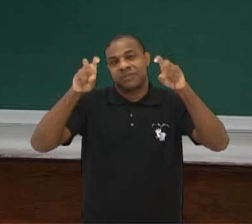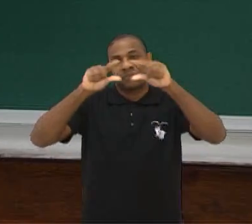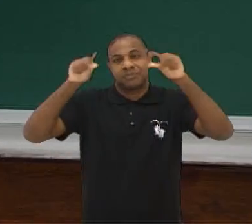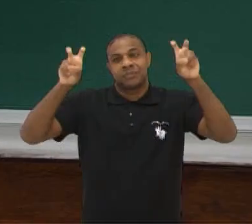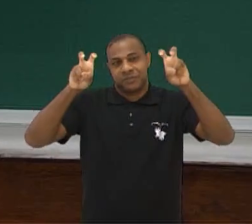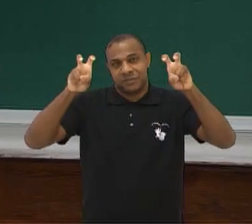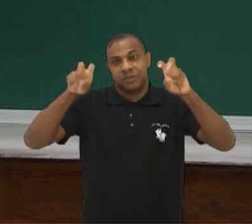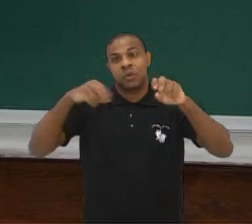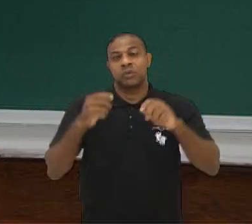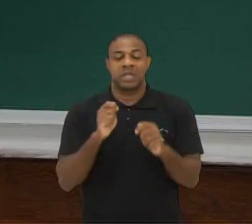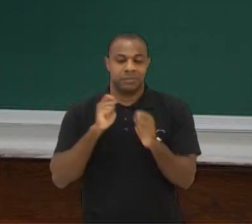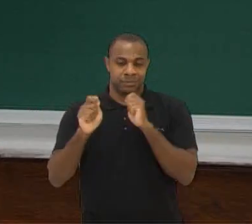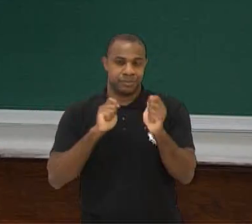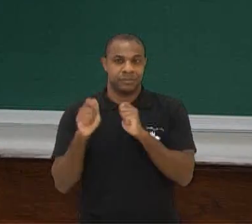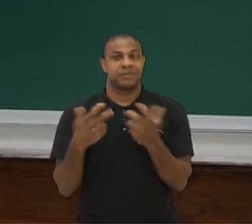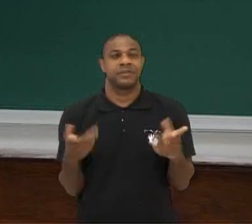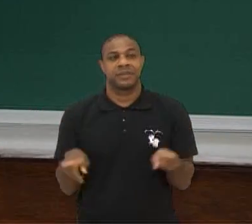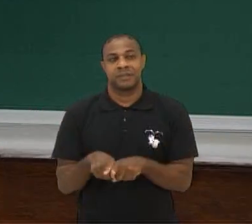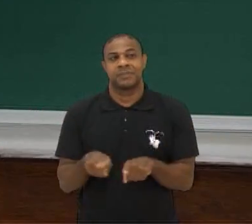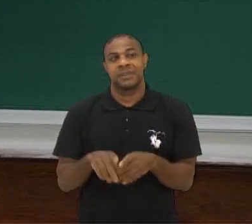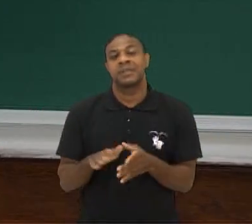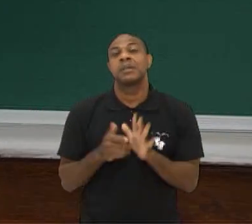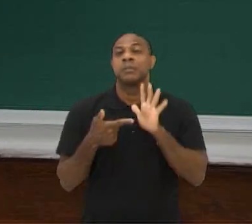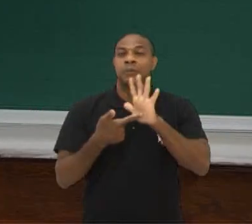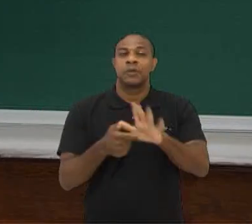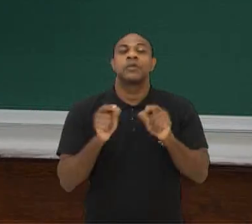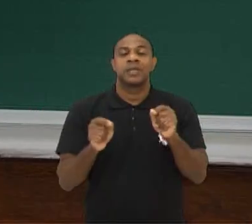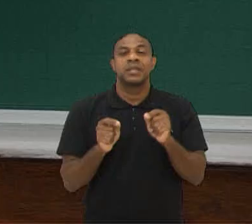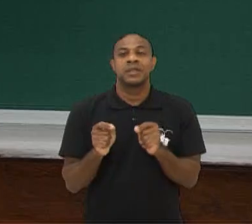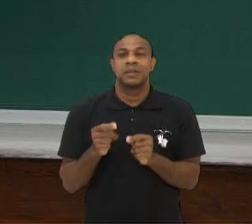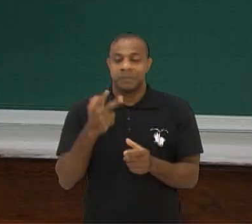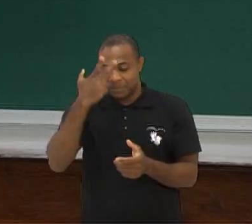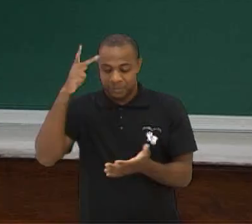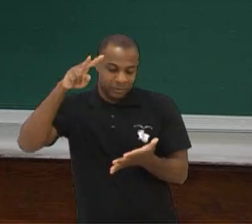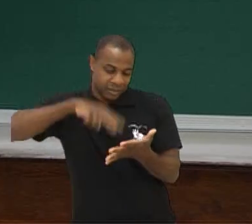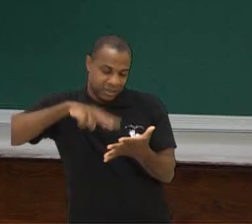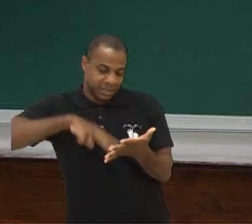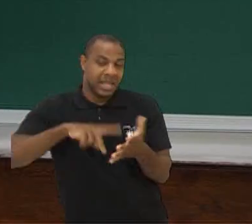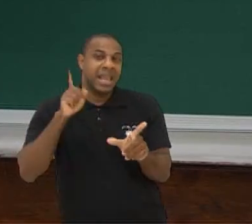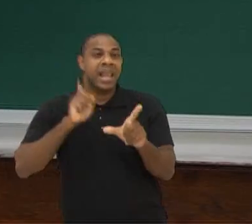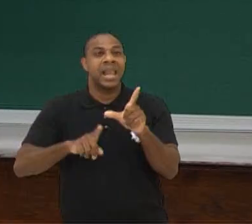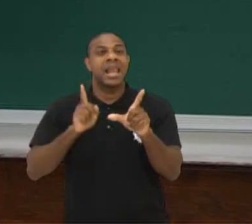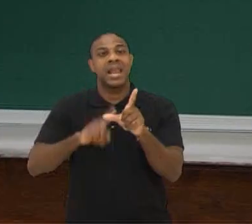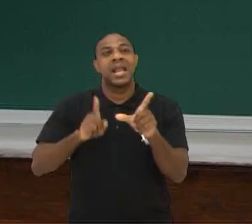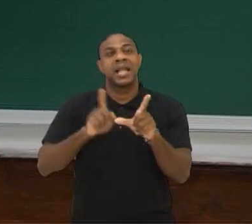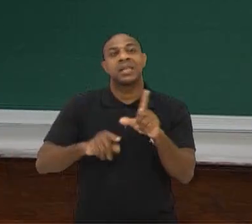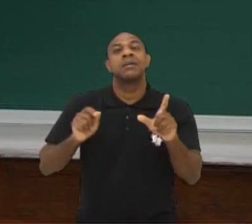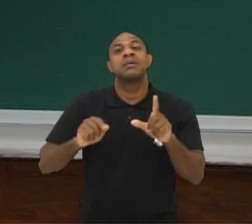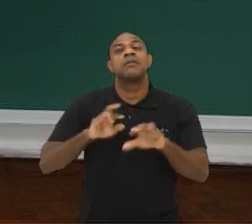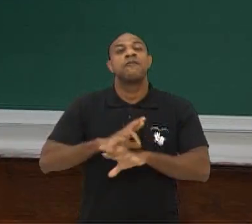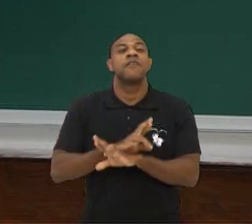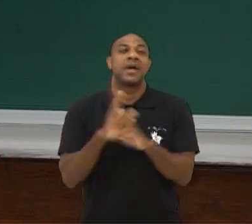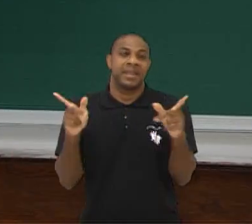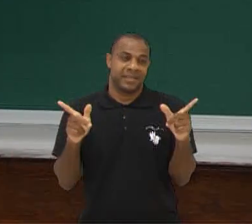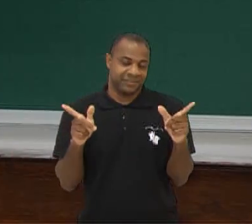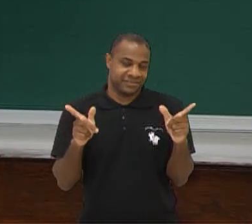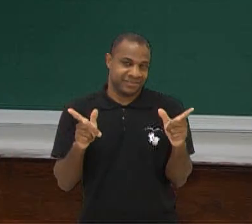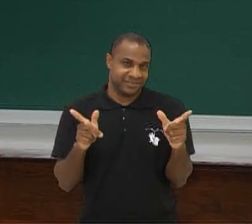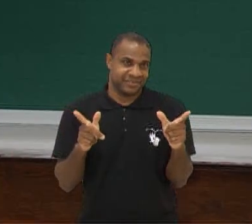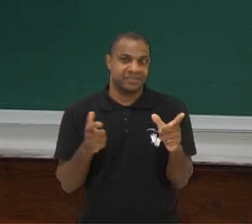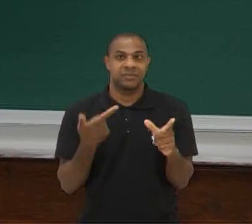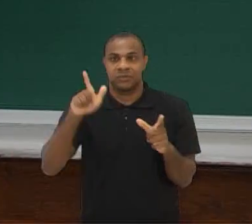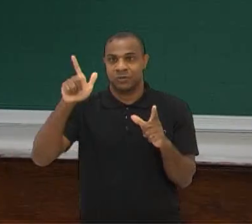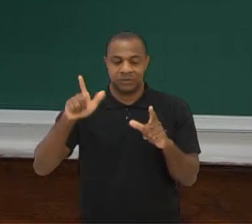ou da reportagem e que também ela se apresenta para o leitor com as letras, os caracteres diferentes dos